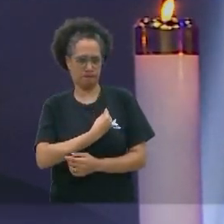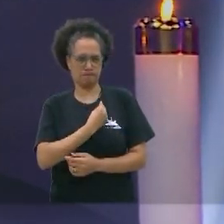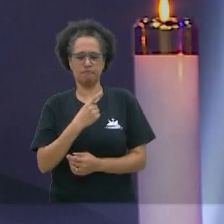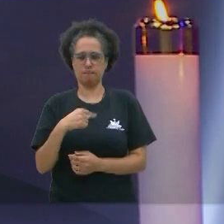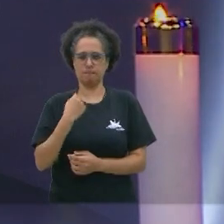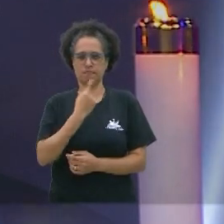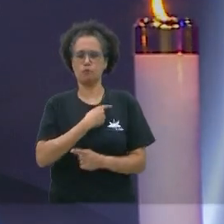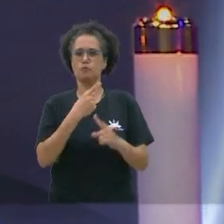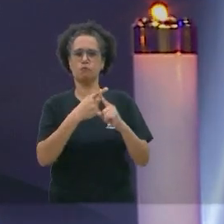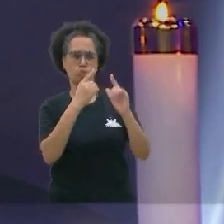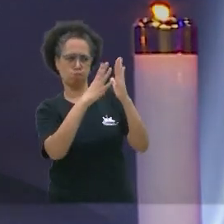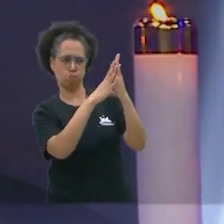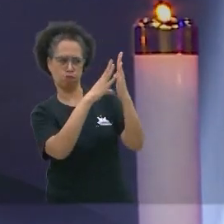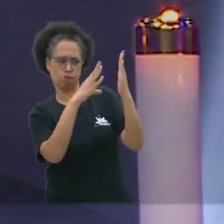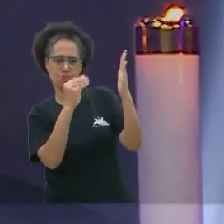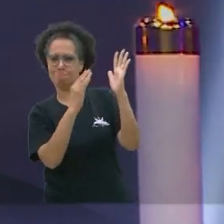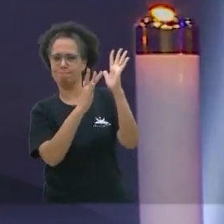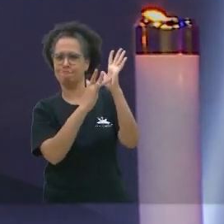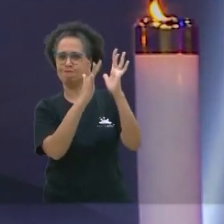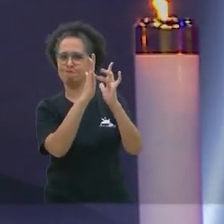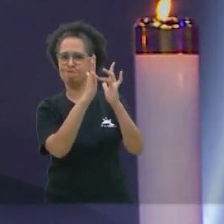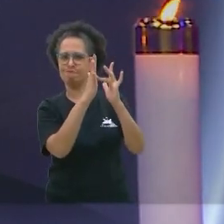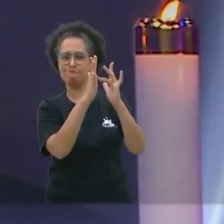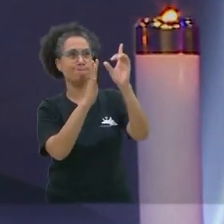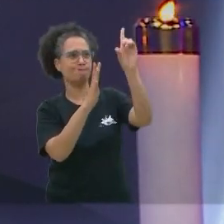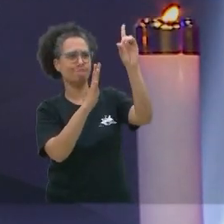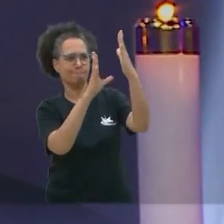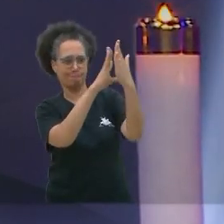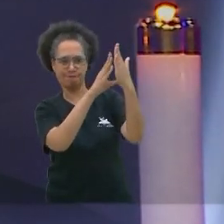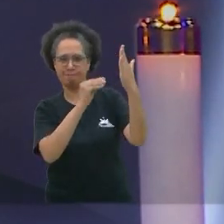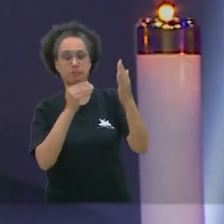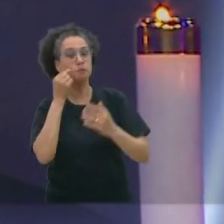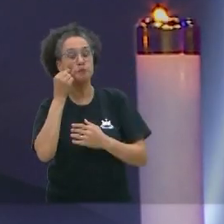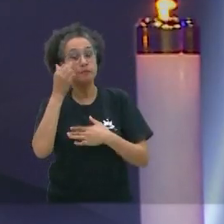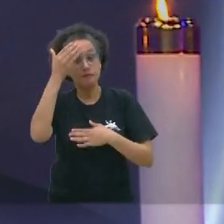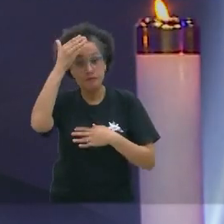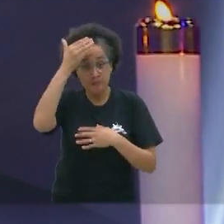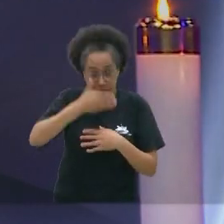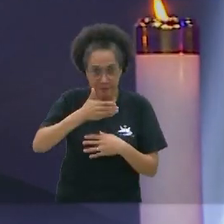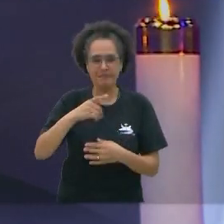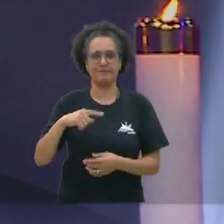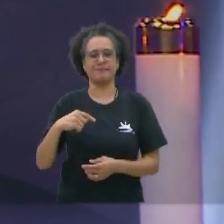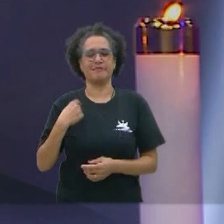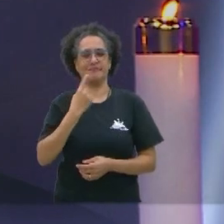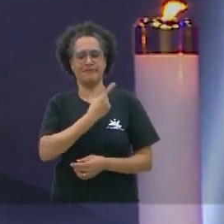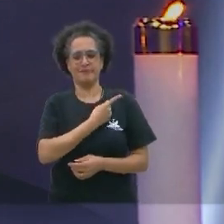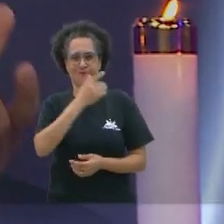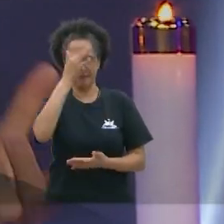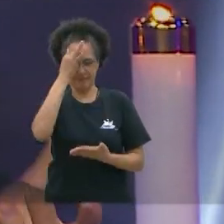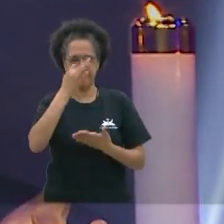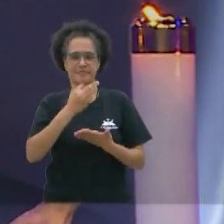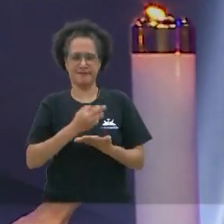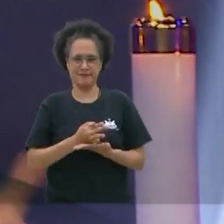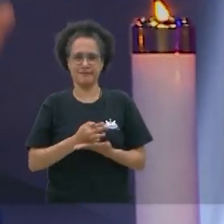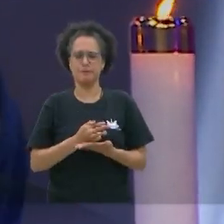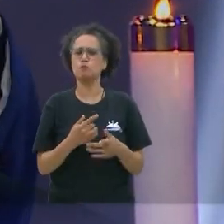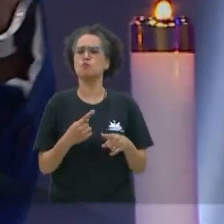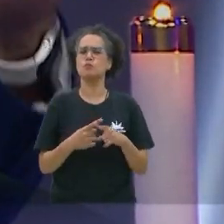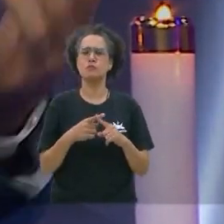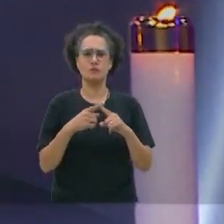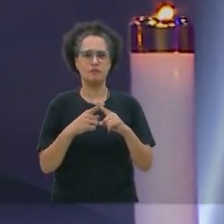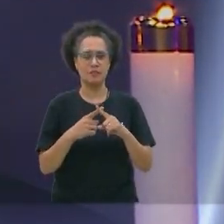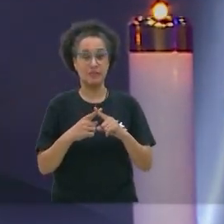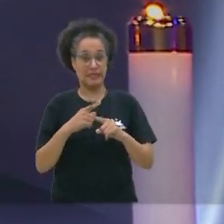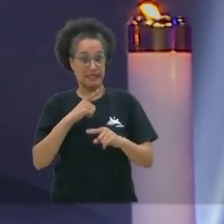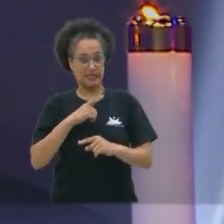somos a imagem e semelhança de Deus, também no testemunho da nossa fé, pois a ciência, o dom